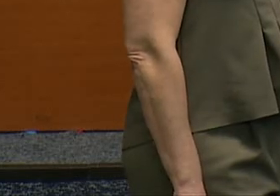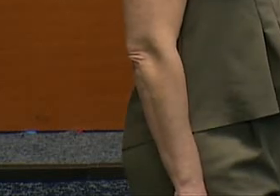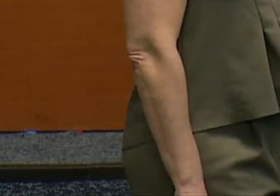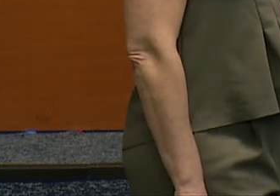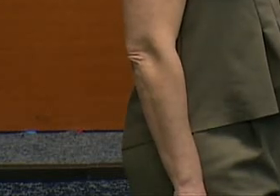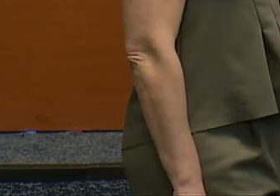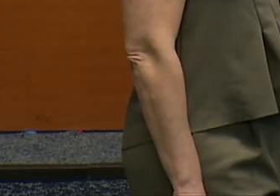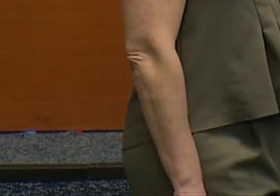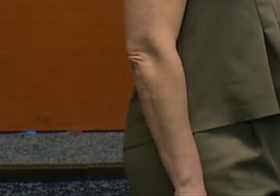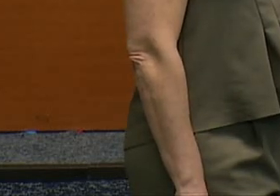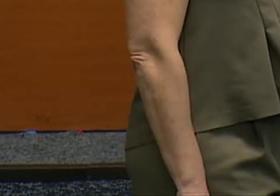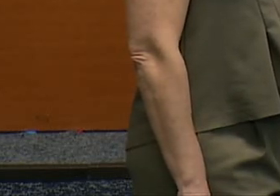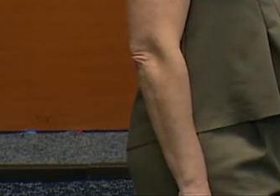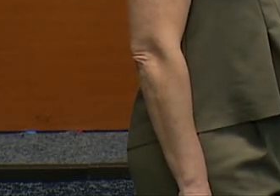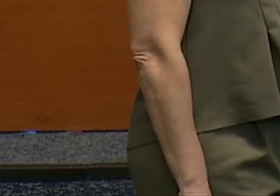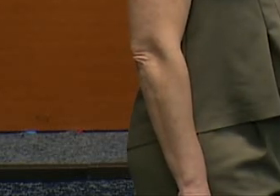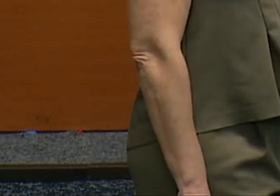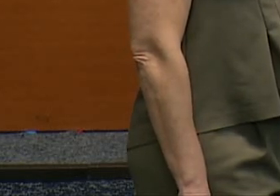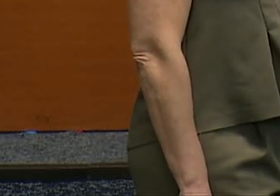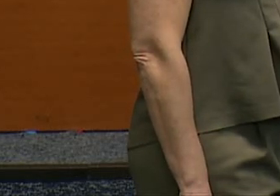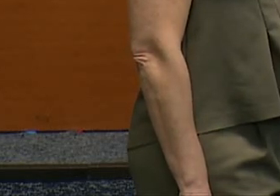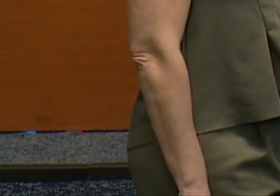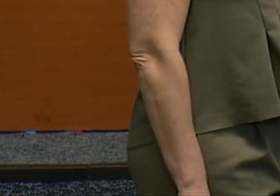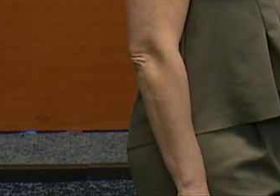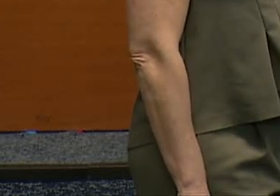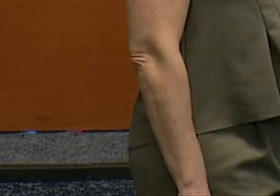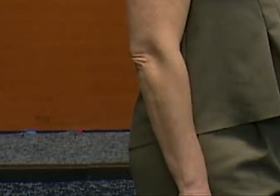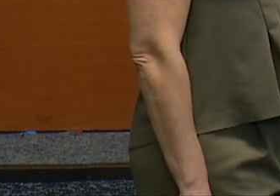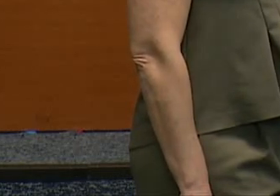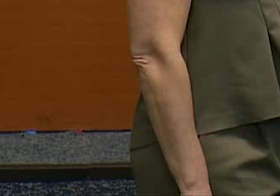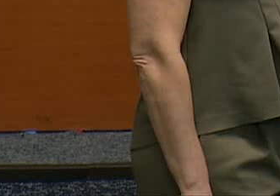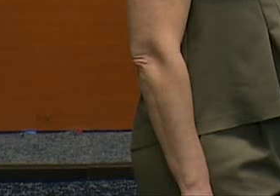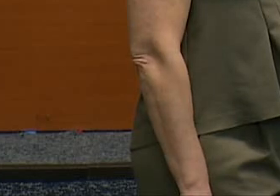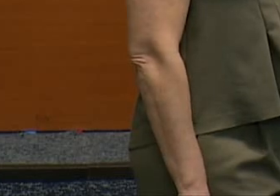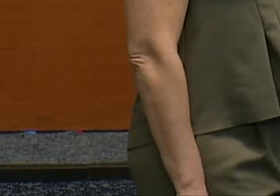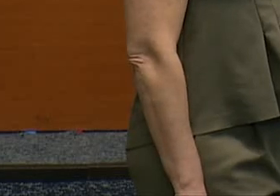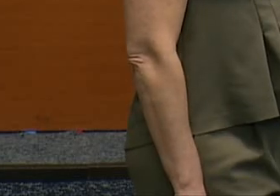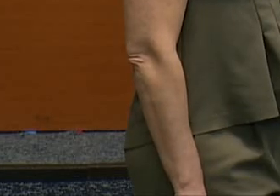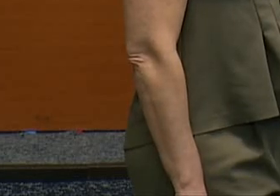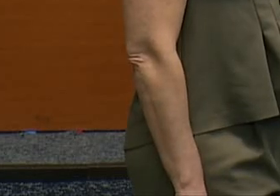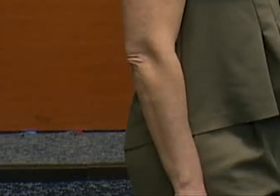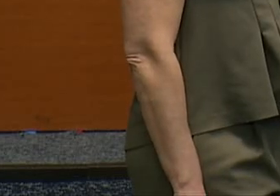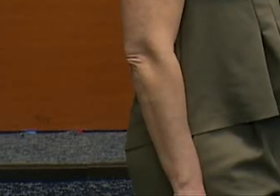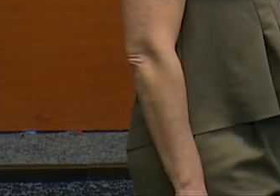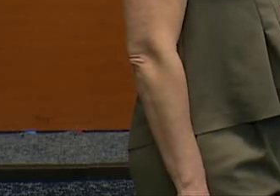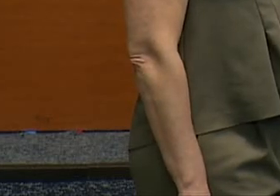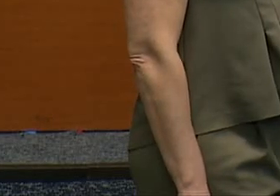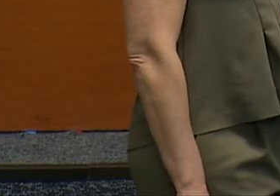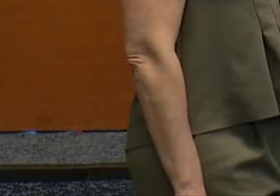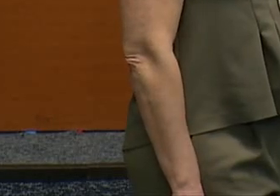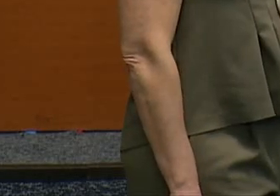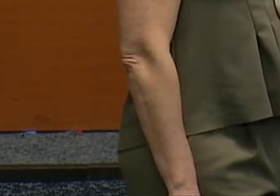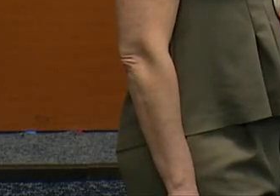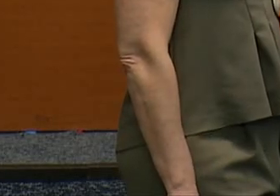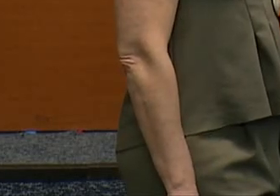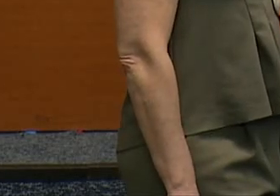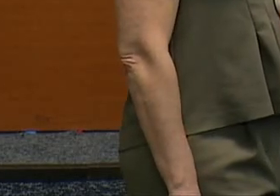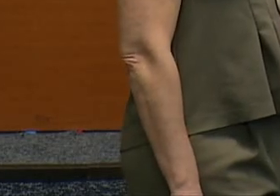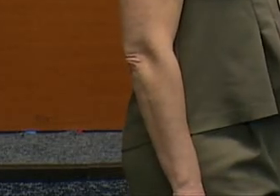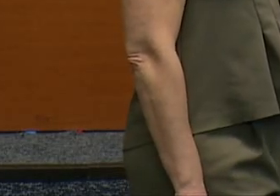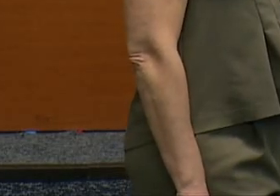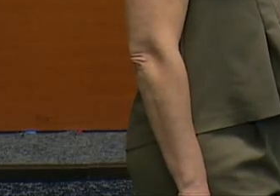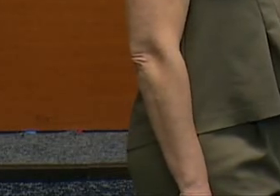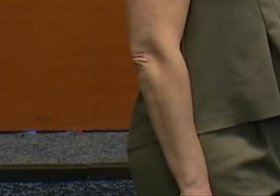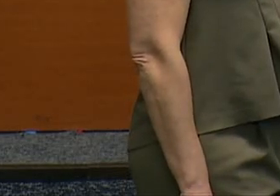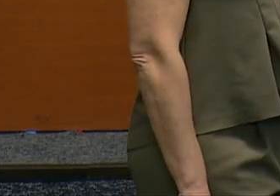e disse, Hélio, a gente vai para Itapeva para atender crianças gratuitamente no sábado e no domingo. Você vai lá me ajudar? Eu